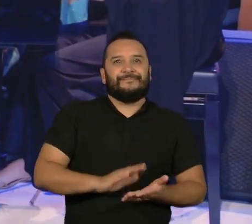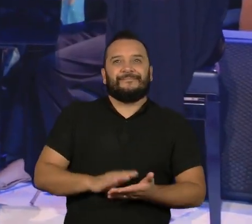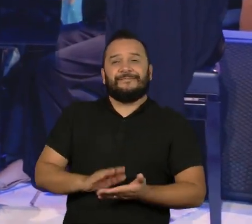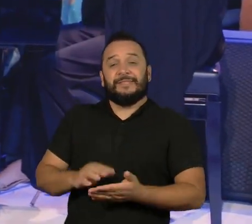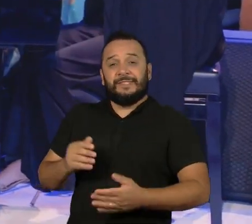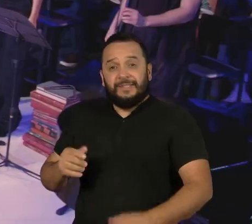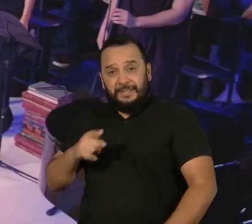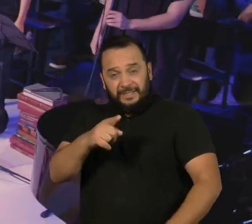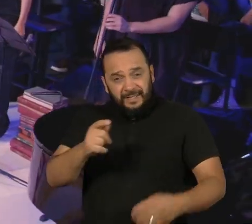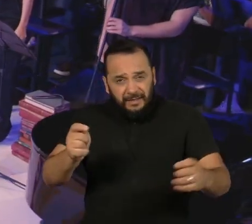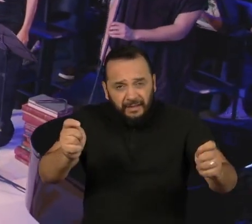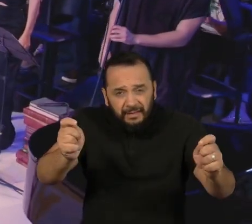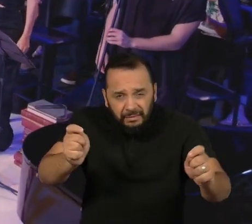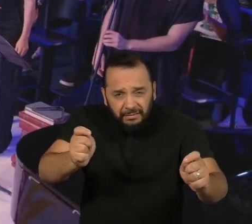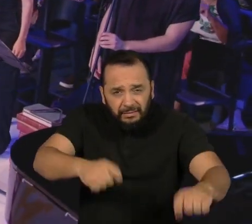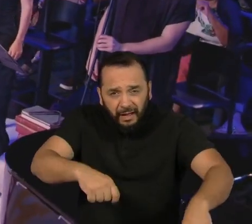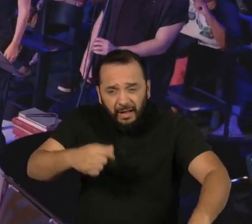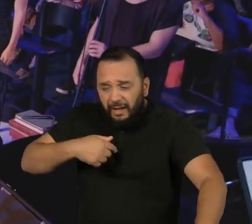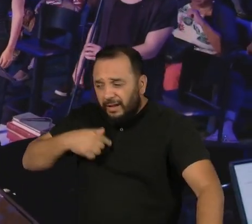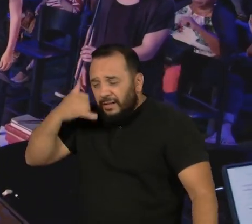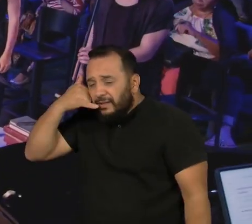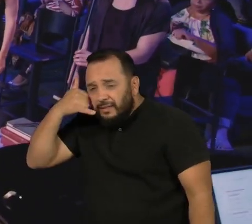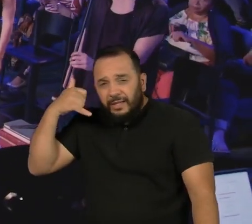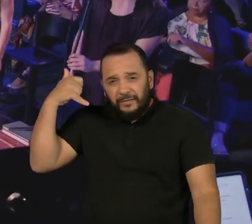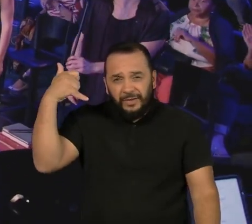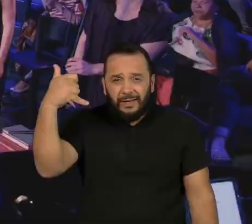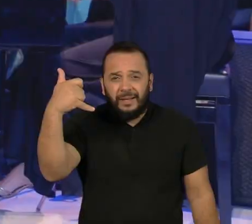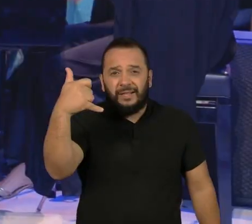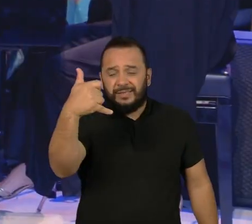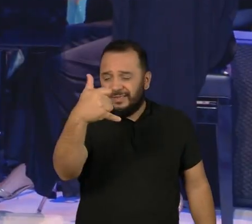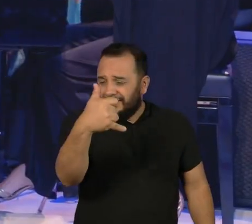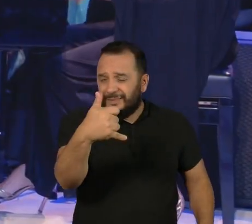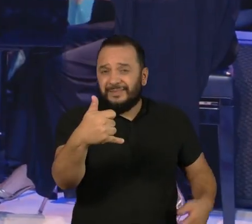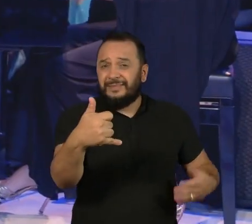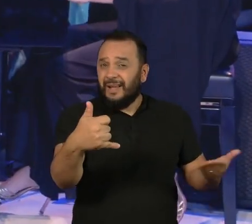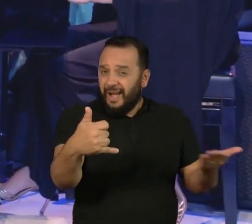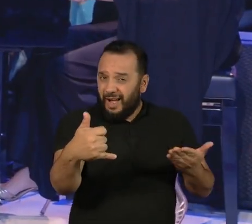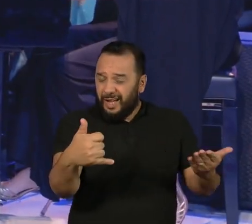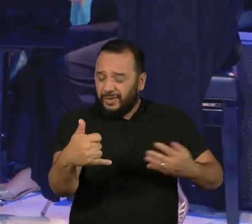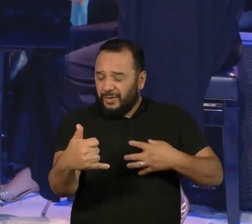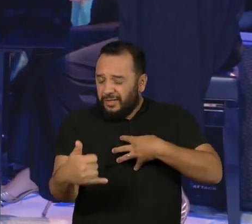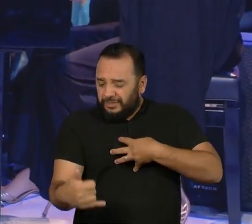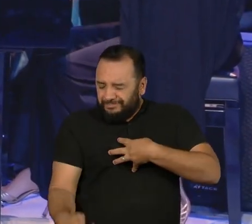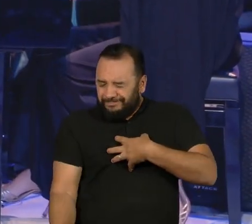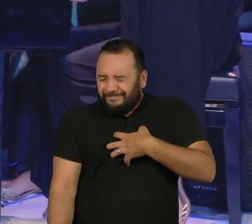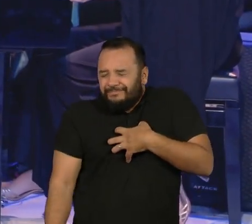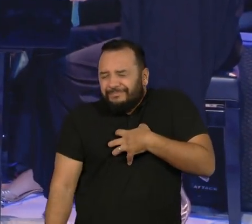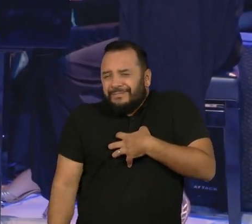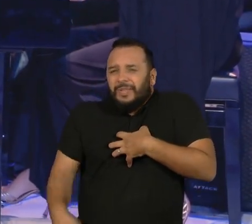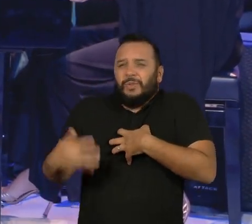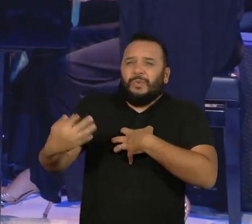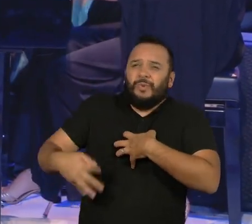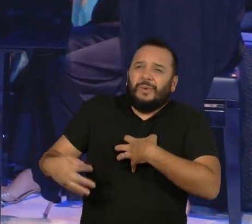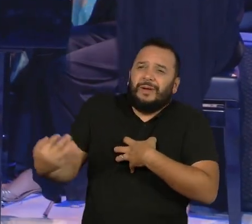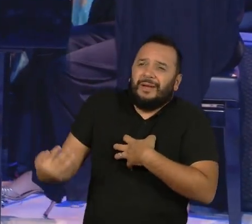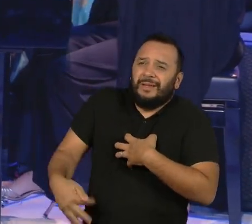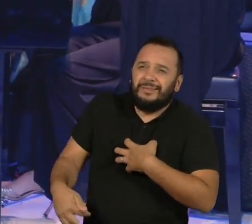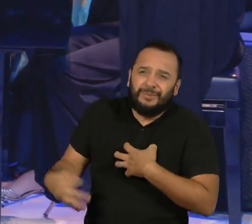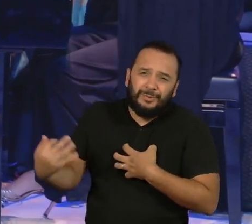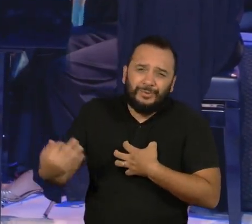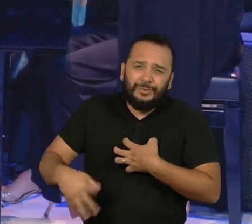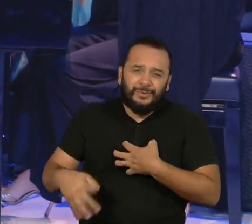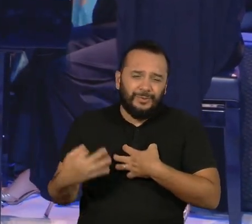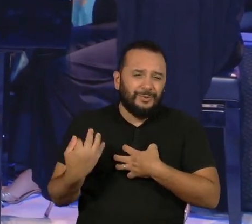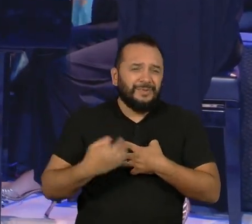Logo, logo assim que puder vou telefonar. Por enquanto tá